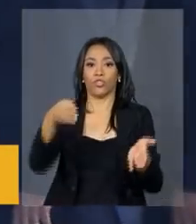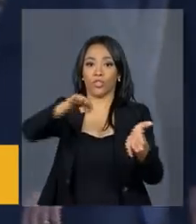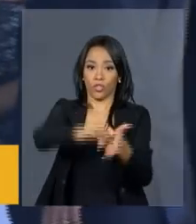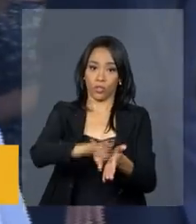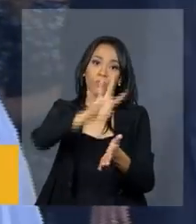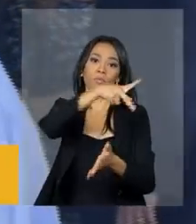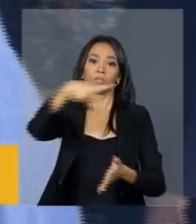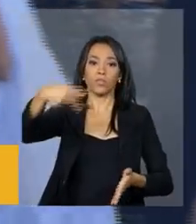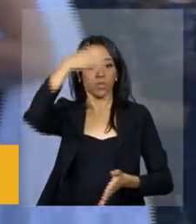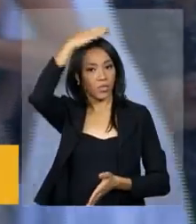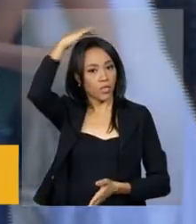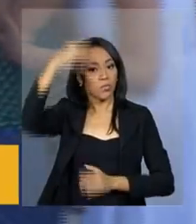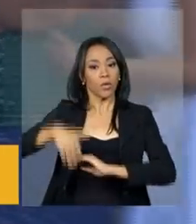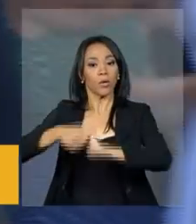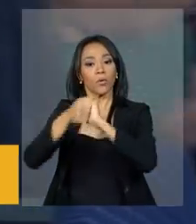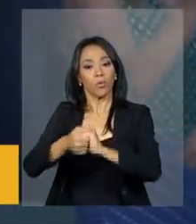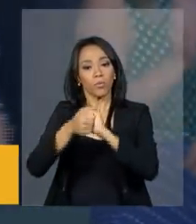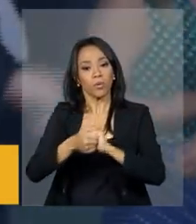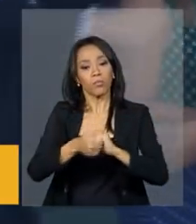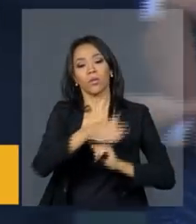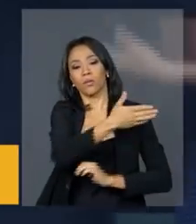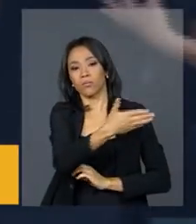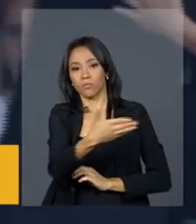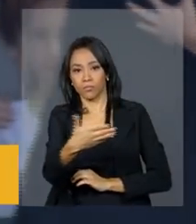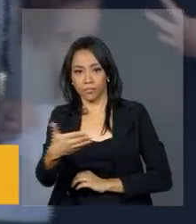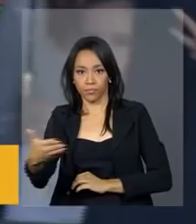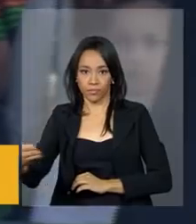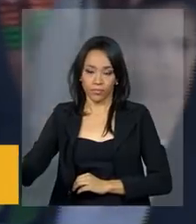autoridades, cumprimenta ali o ministro